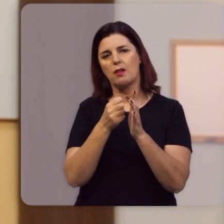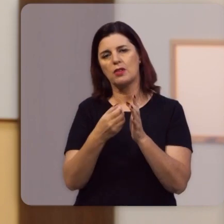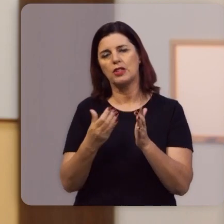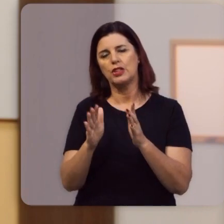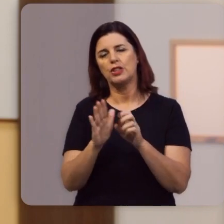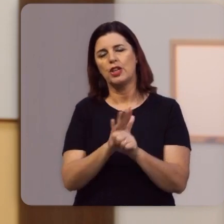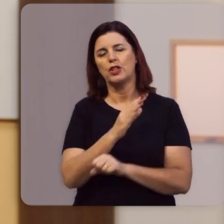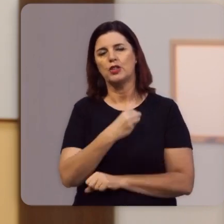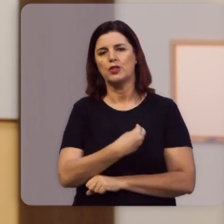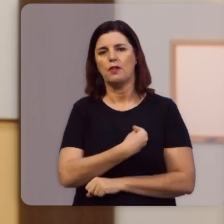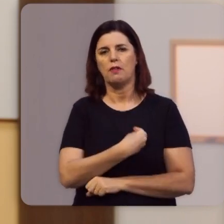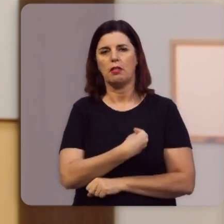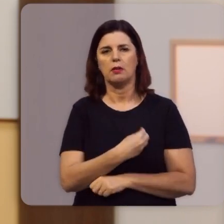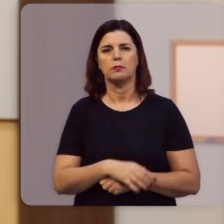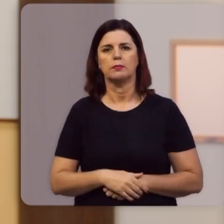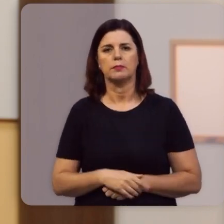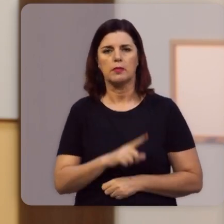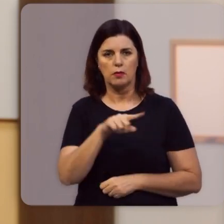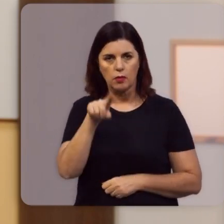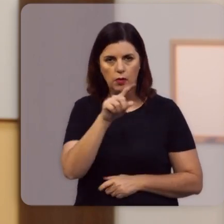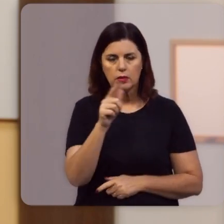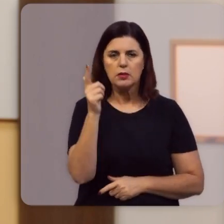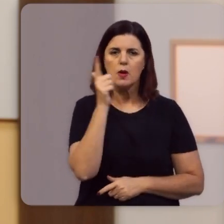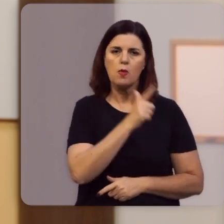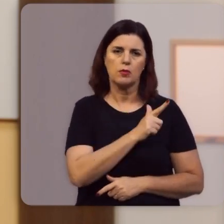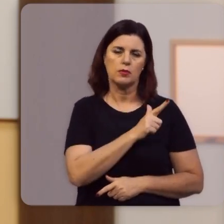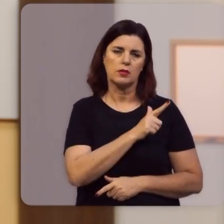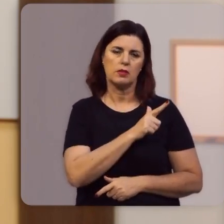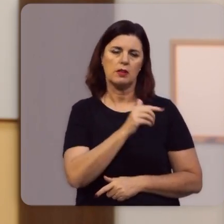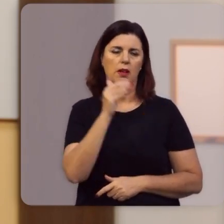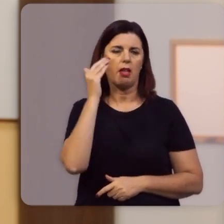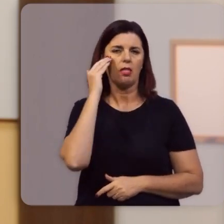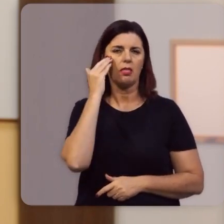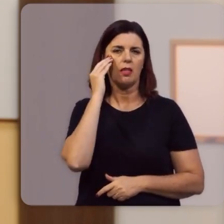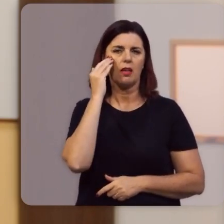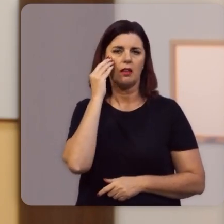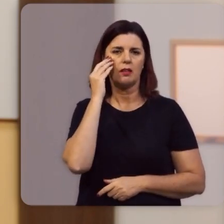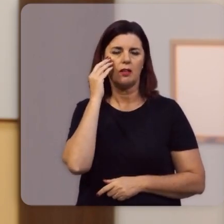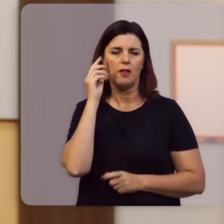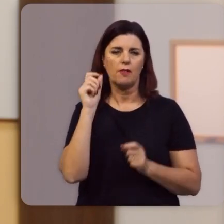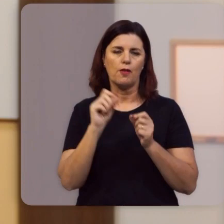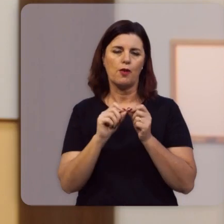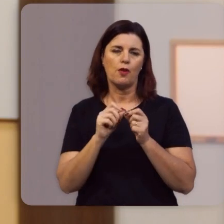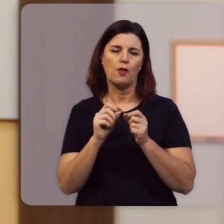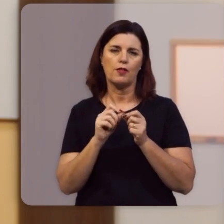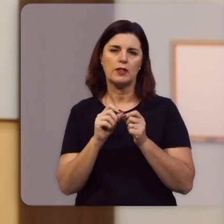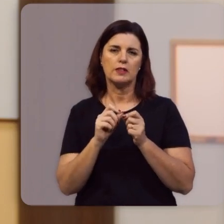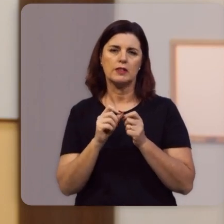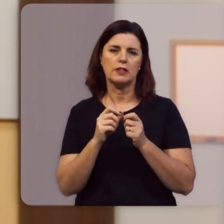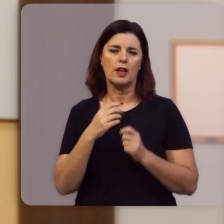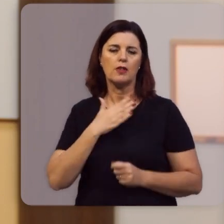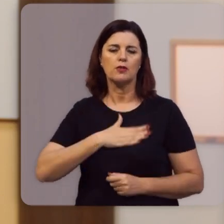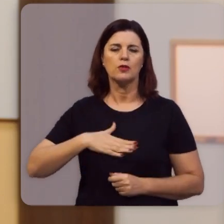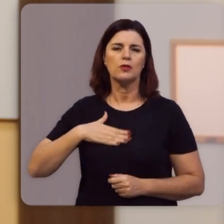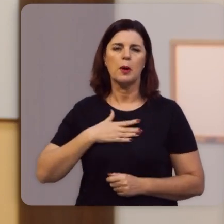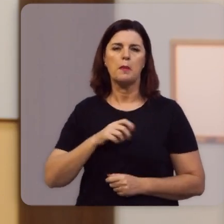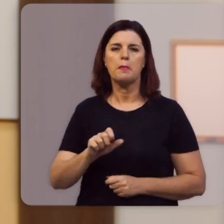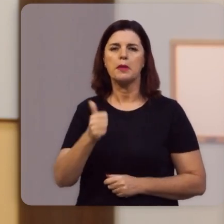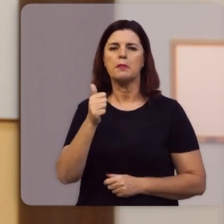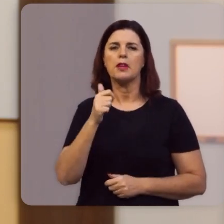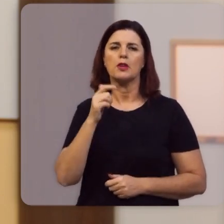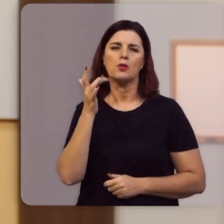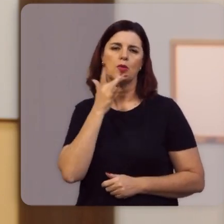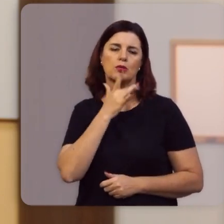vida, para que você recobre, readquira esse deleite do primeiro